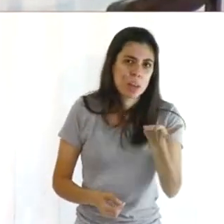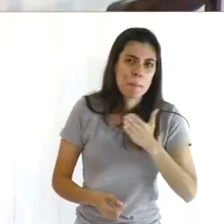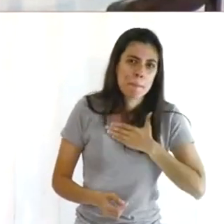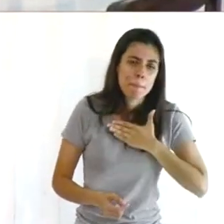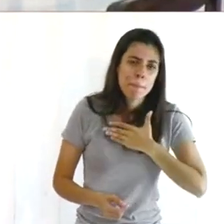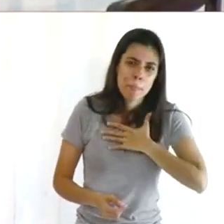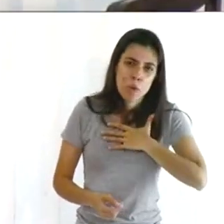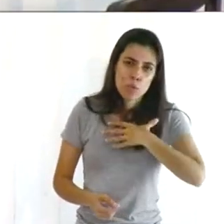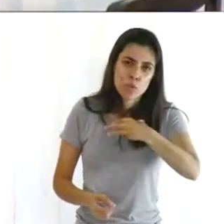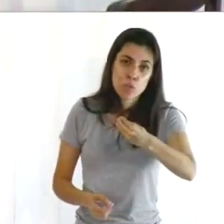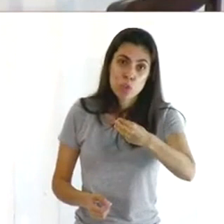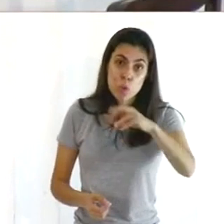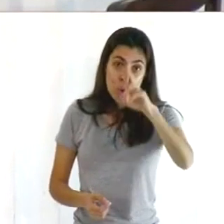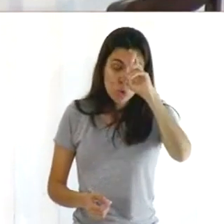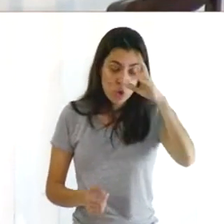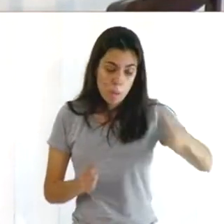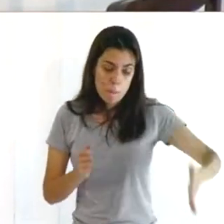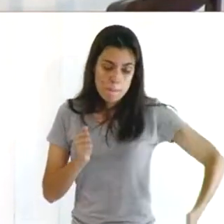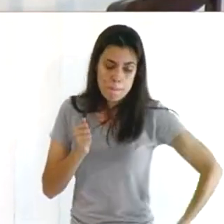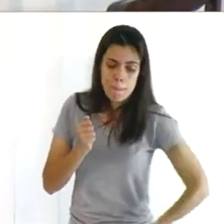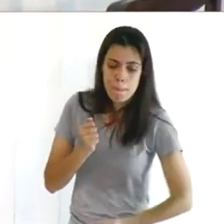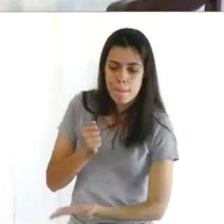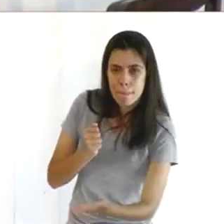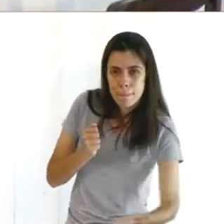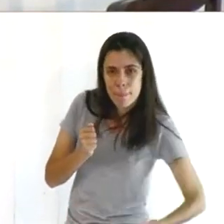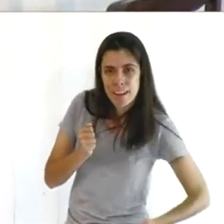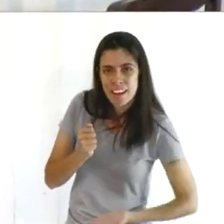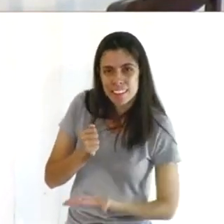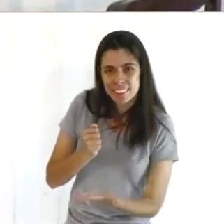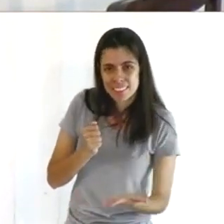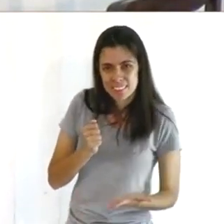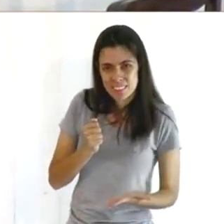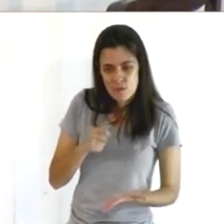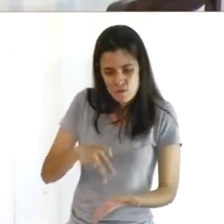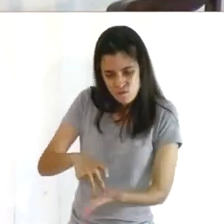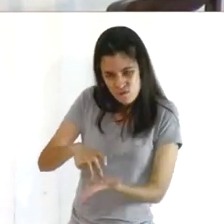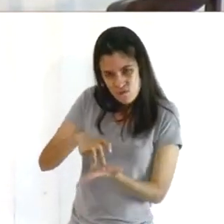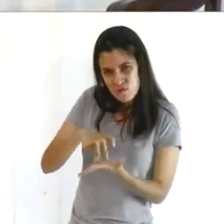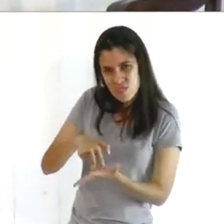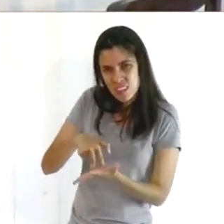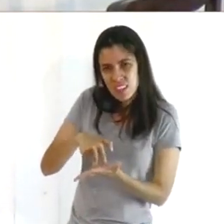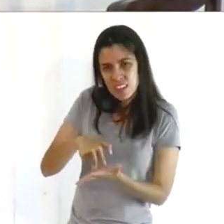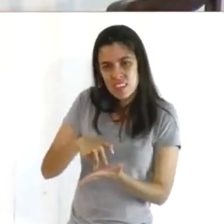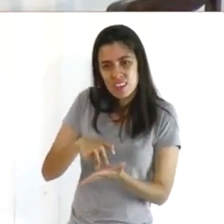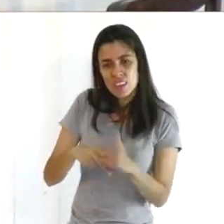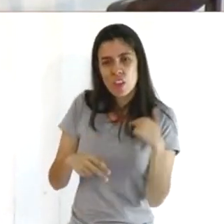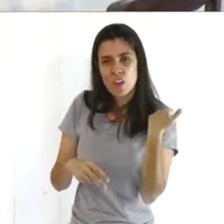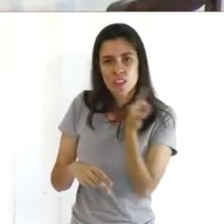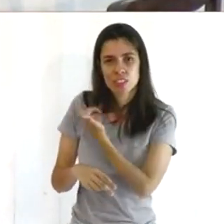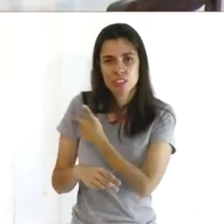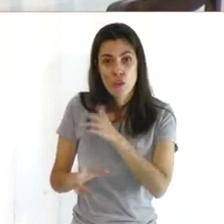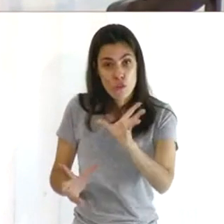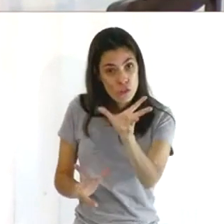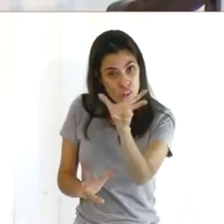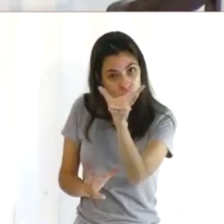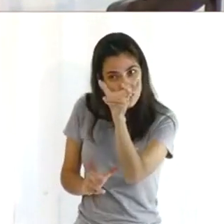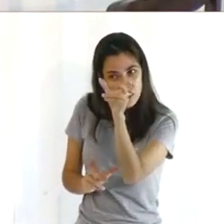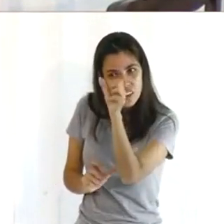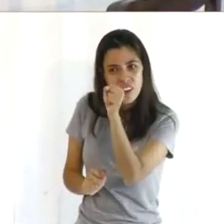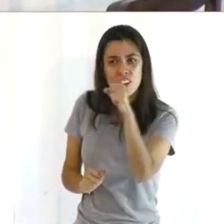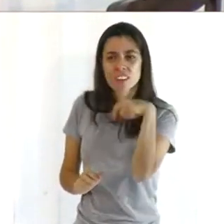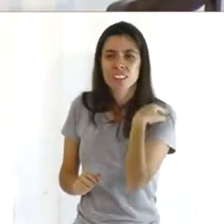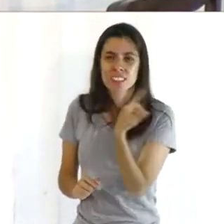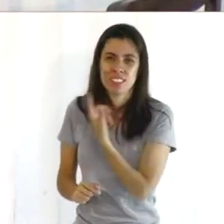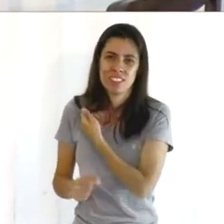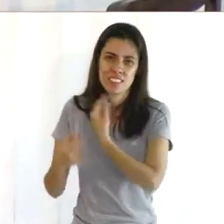nos sustenta. E certamente quando Davi está orando ao Senhor, e Davi foi clamando ao Senhor, e chega